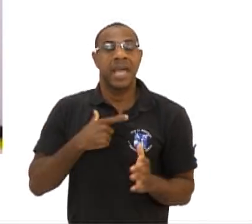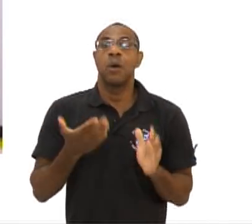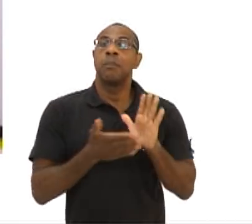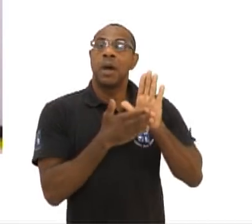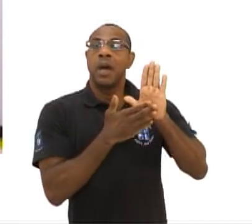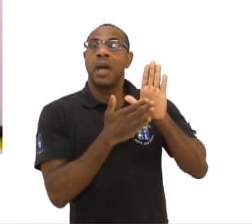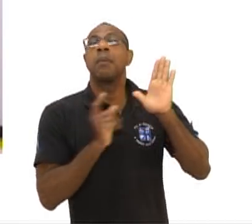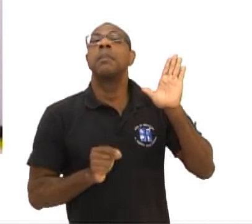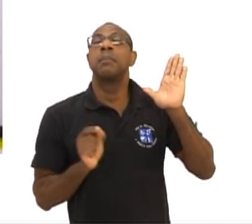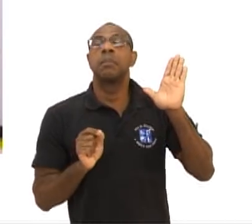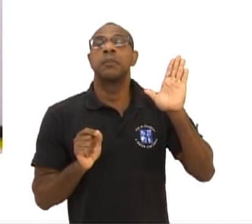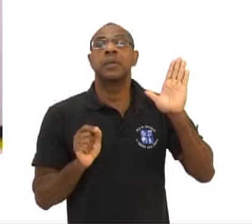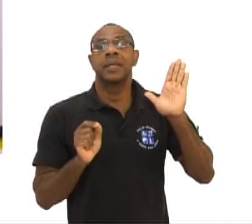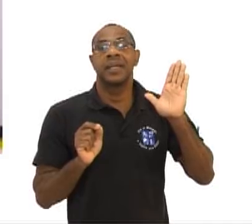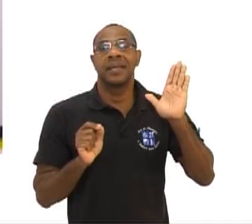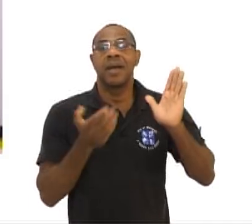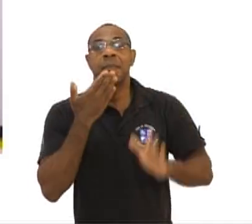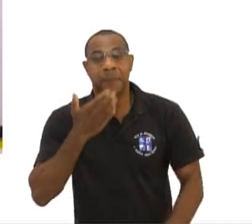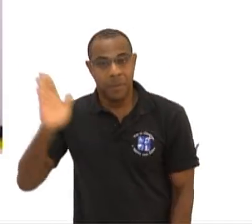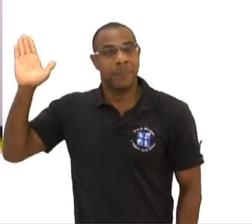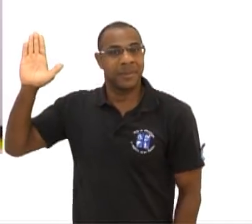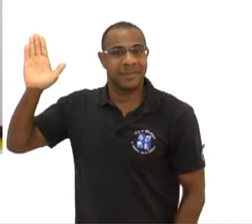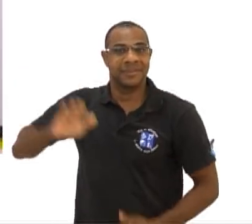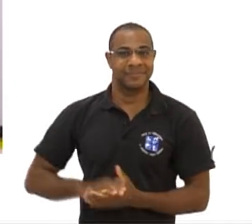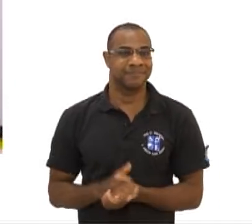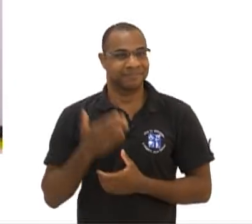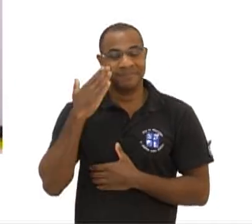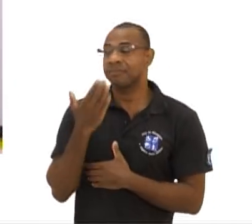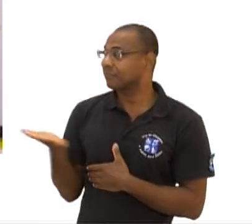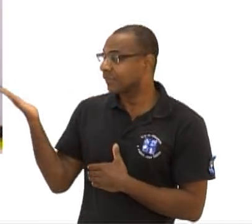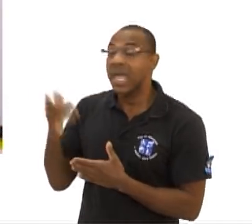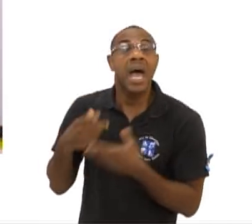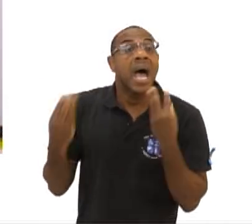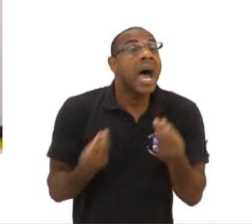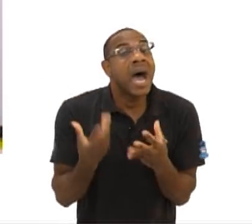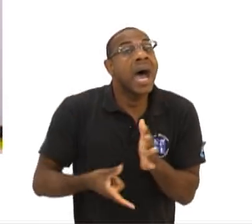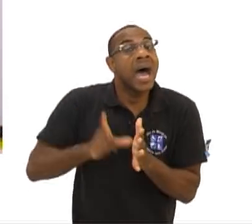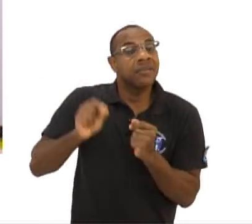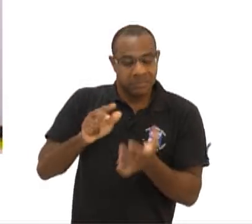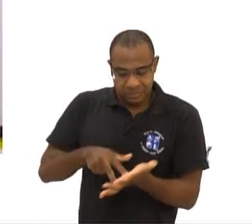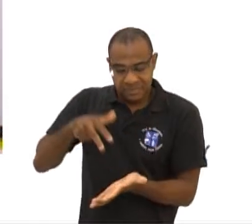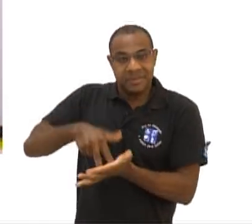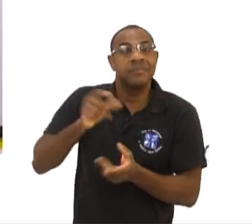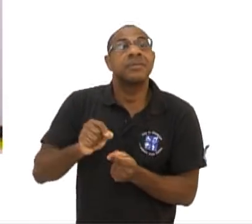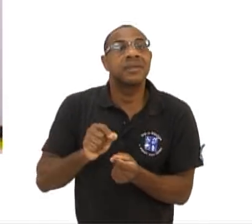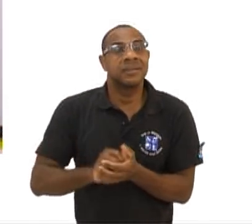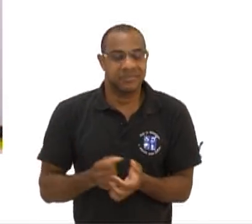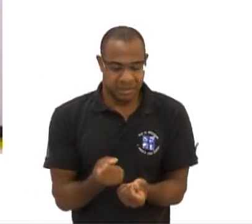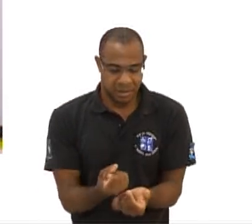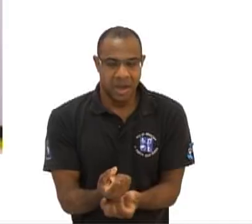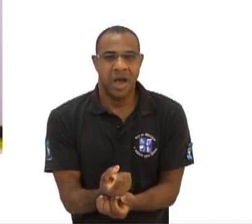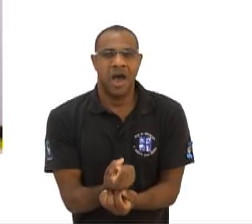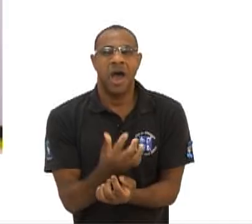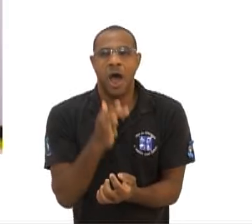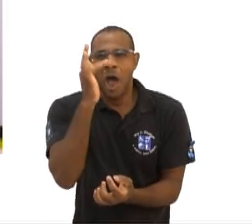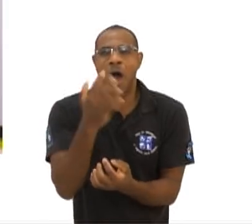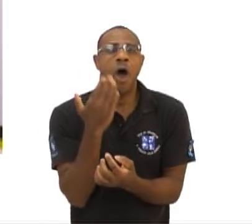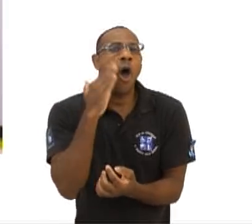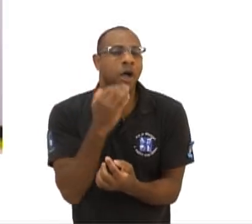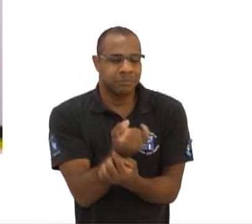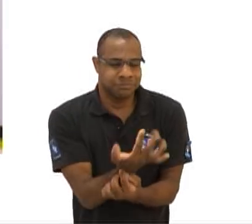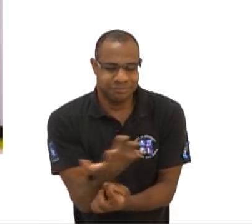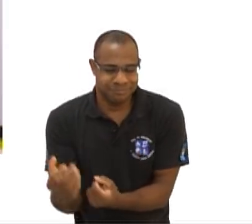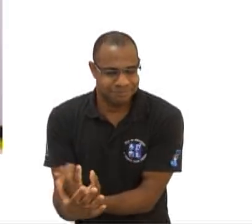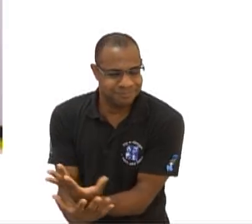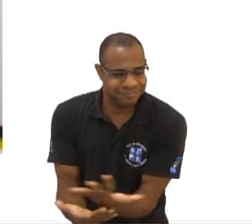o príncipe jamais conheceria a mentira. Antes dele levantar, jogavam pétalas de rosa no chão, penteavam seu longo cabelo